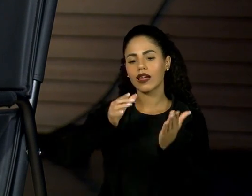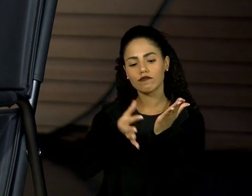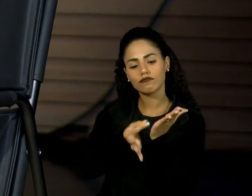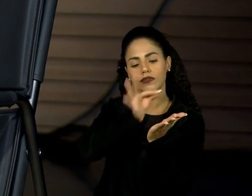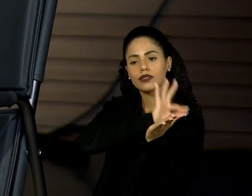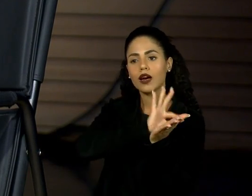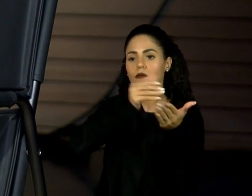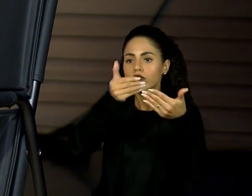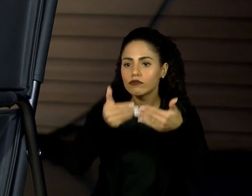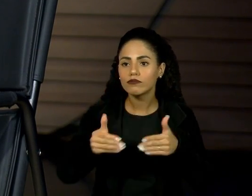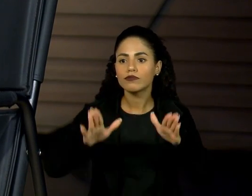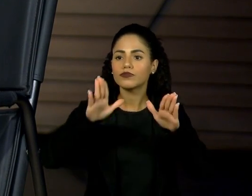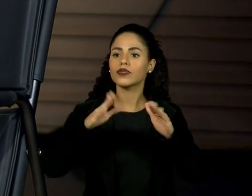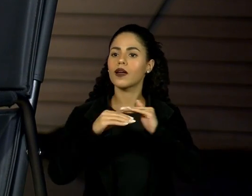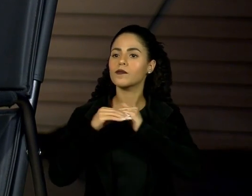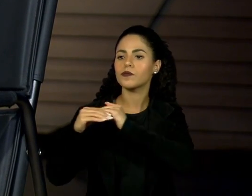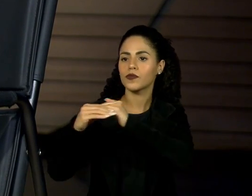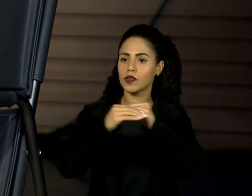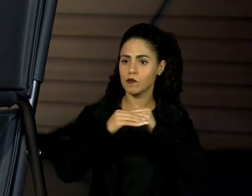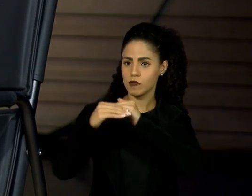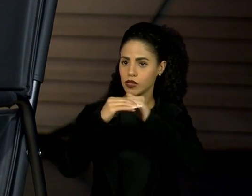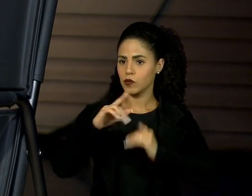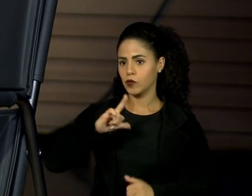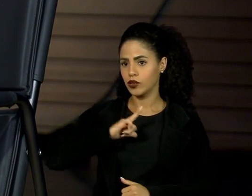abertura, mas é um padrão da Penguin, né?